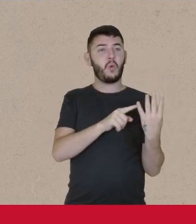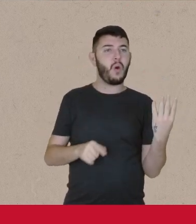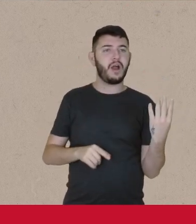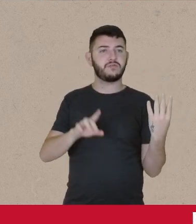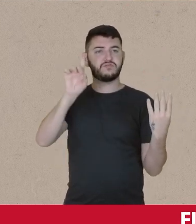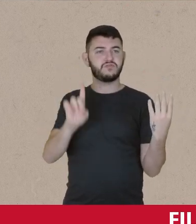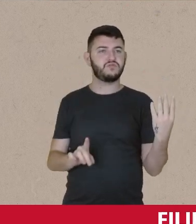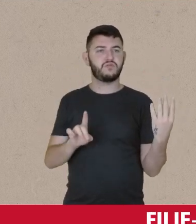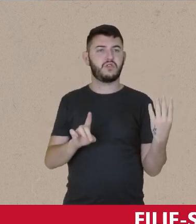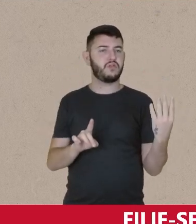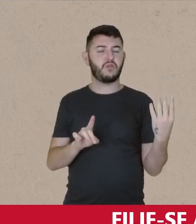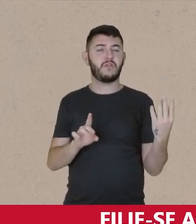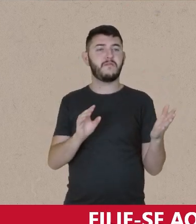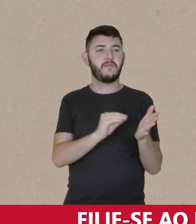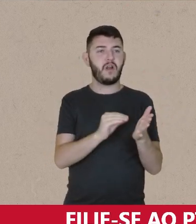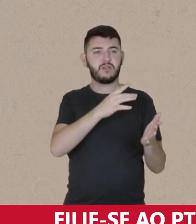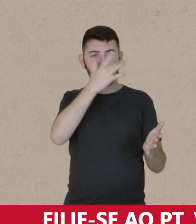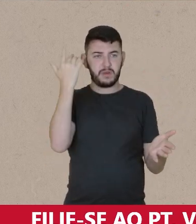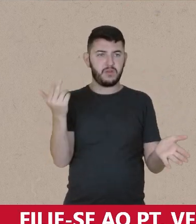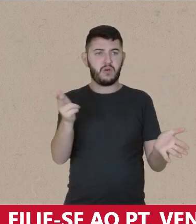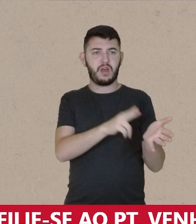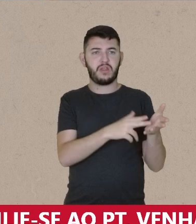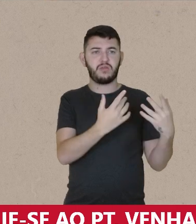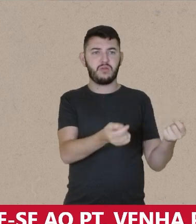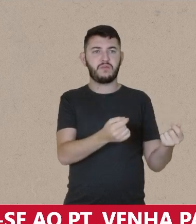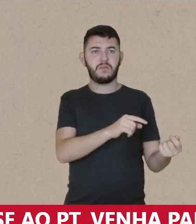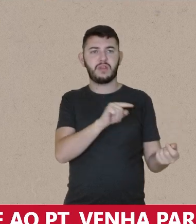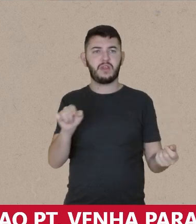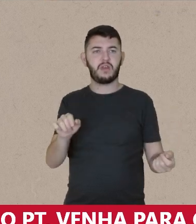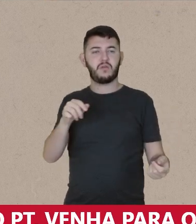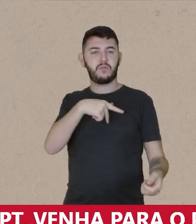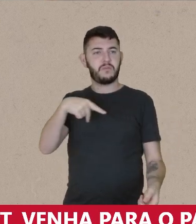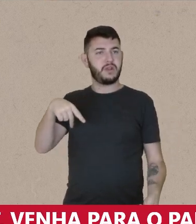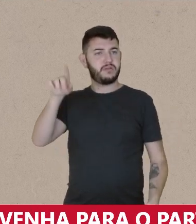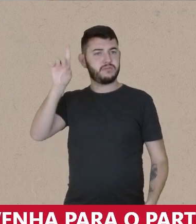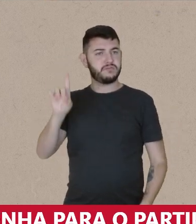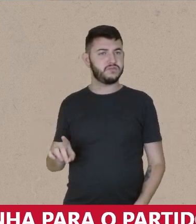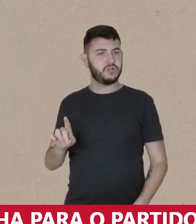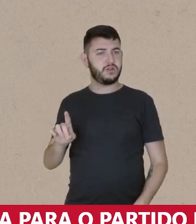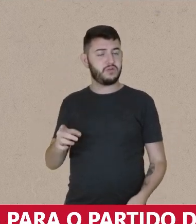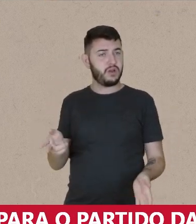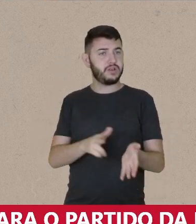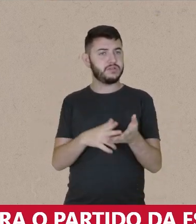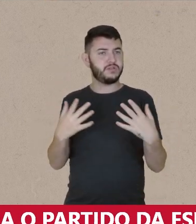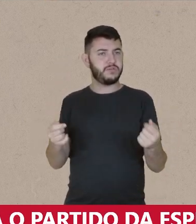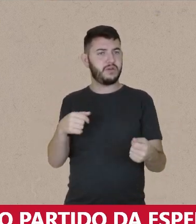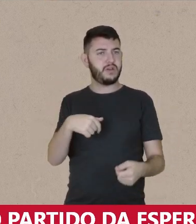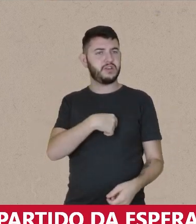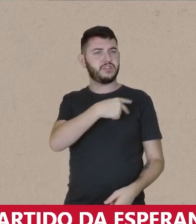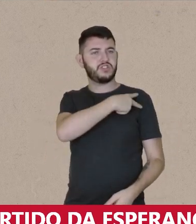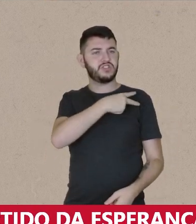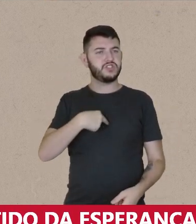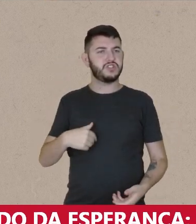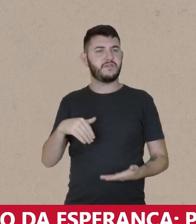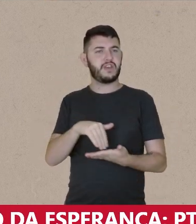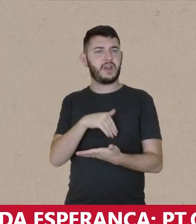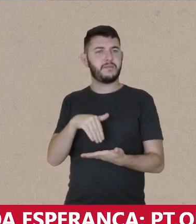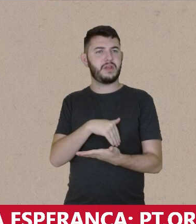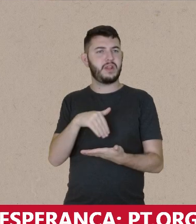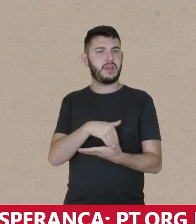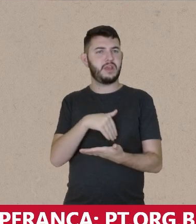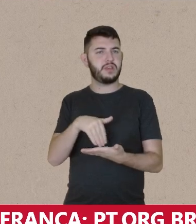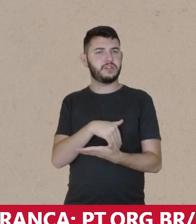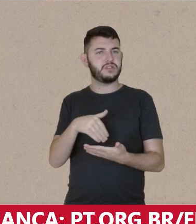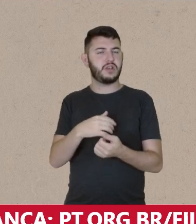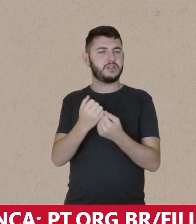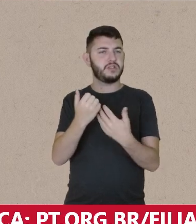um diretor-presidente que assumiu, né, que por acaso era chefe de gabinete, o assessor especial do Ricardo Barros,